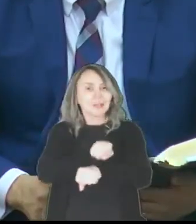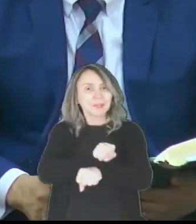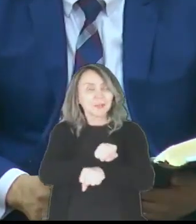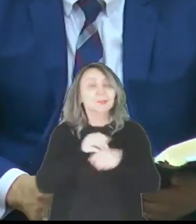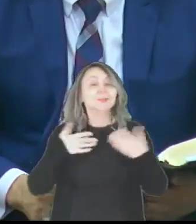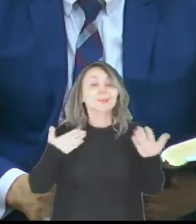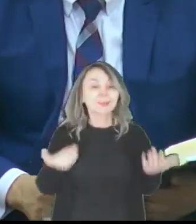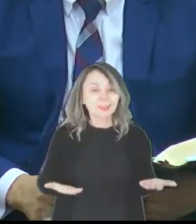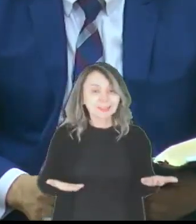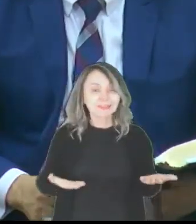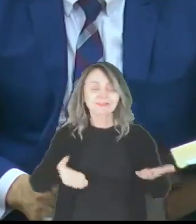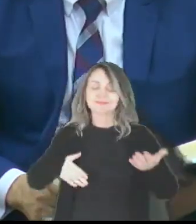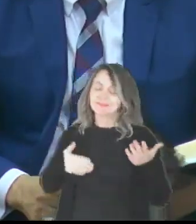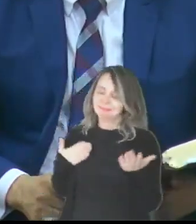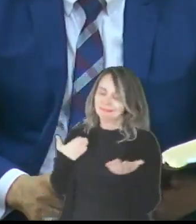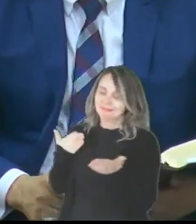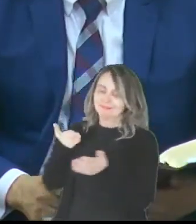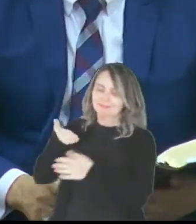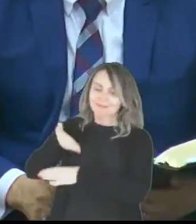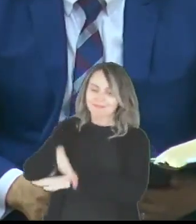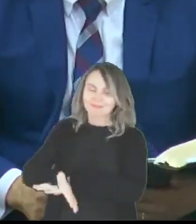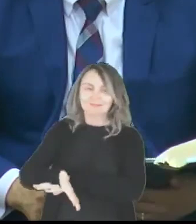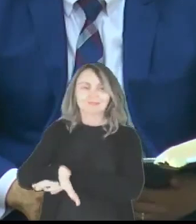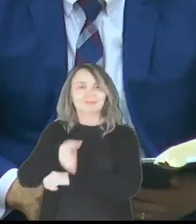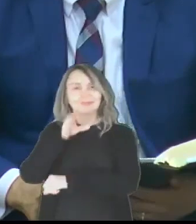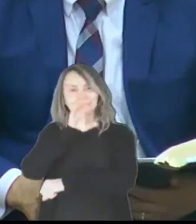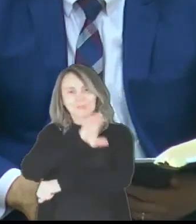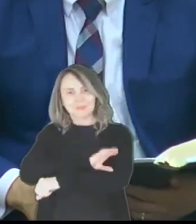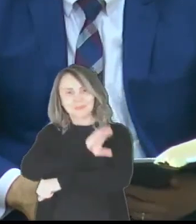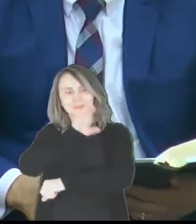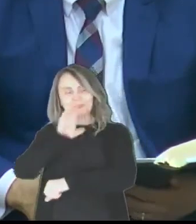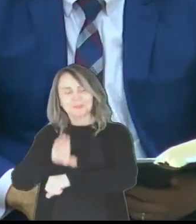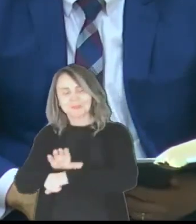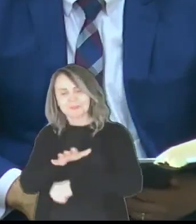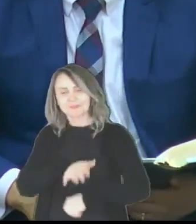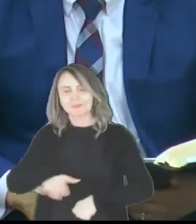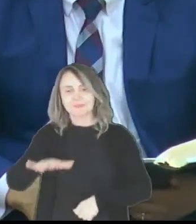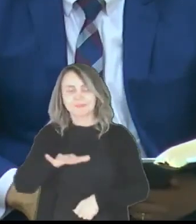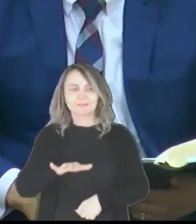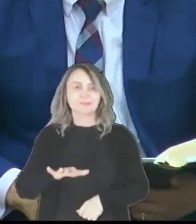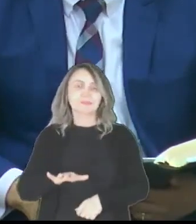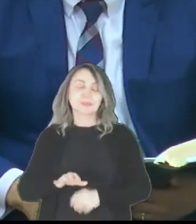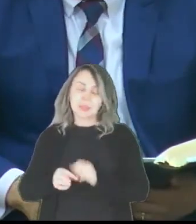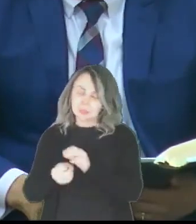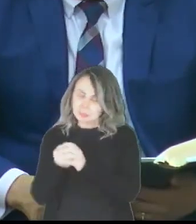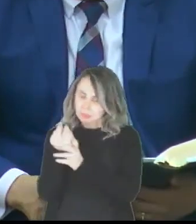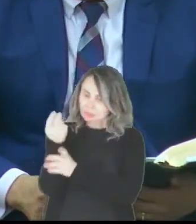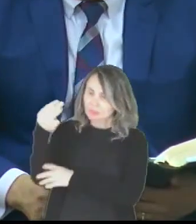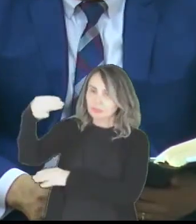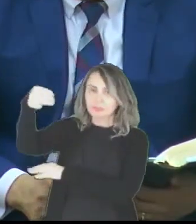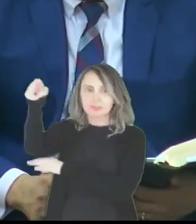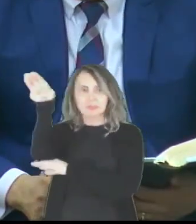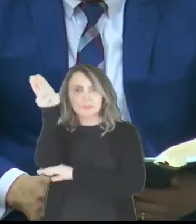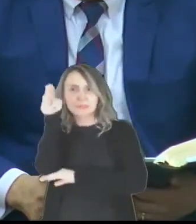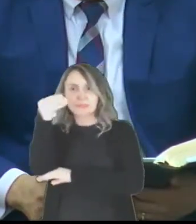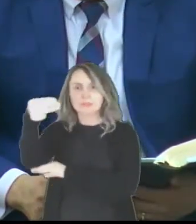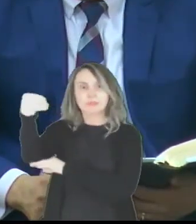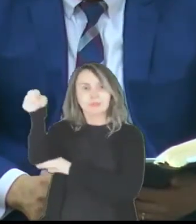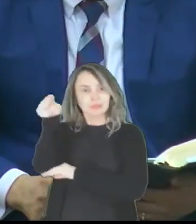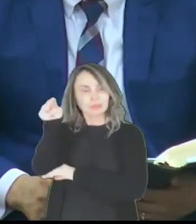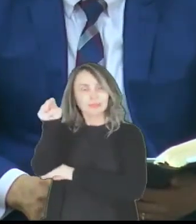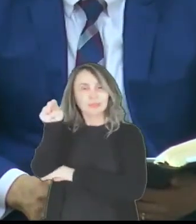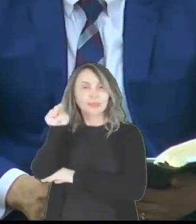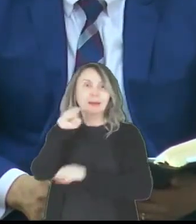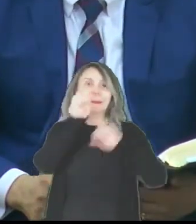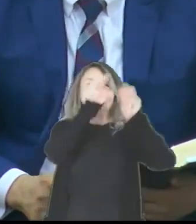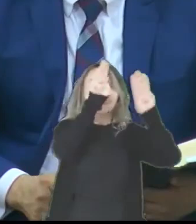lá, que deu a primeira safra de trigo, então o milagre parou. O milagre desapareceu